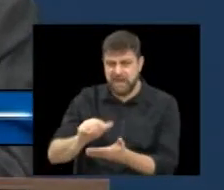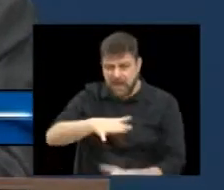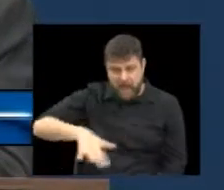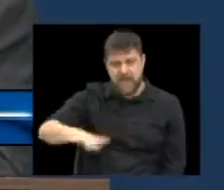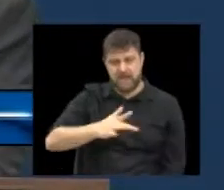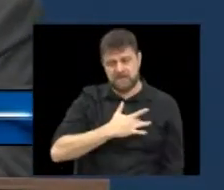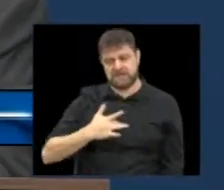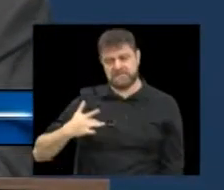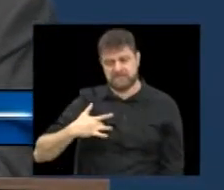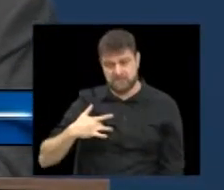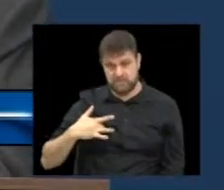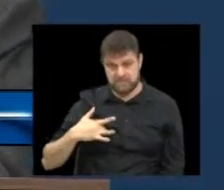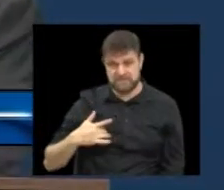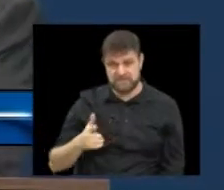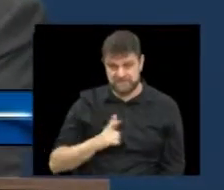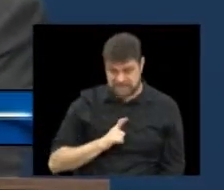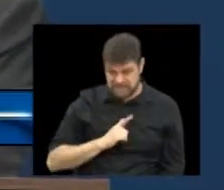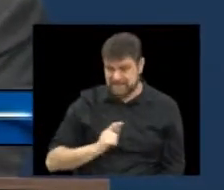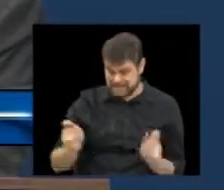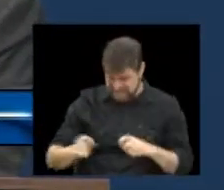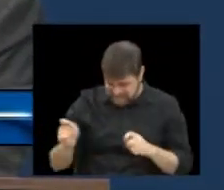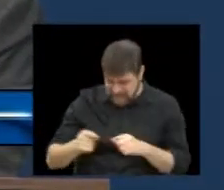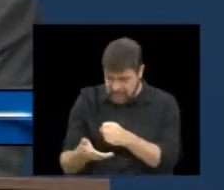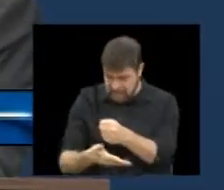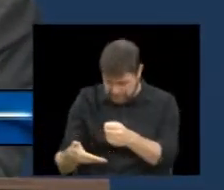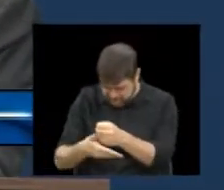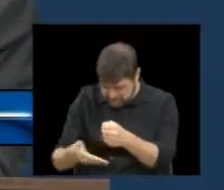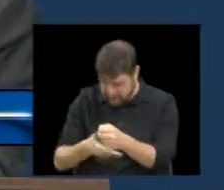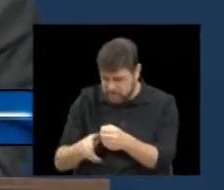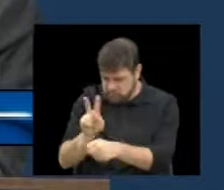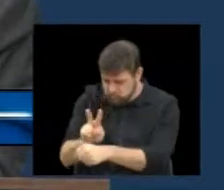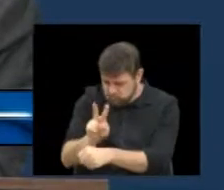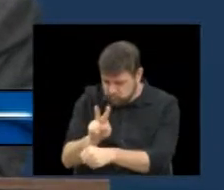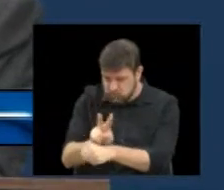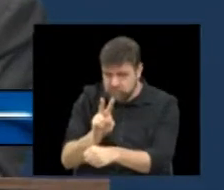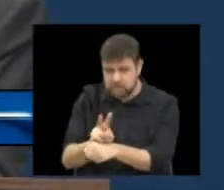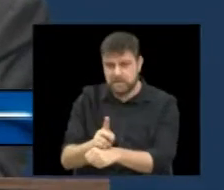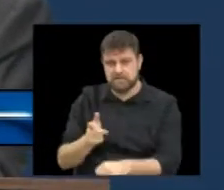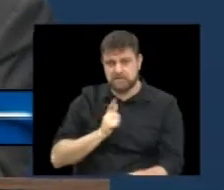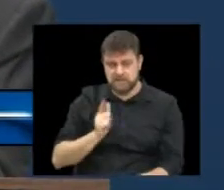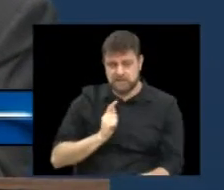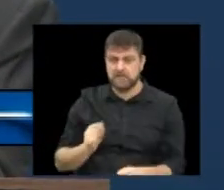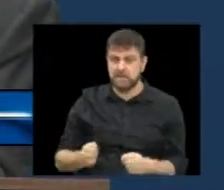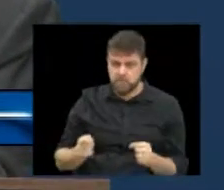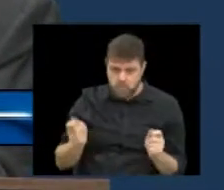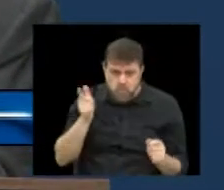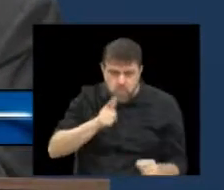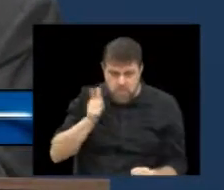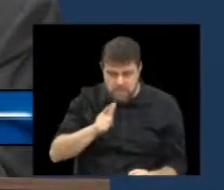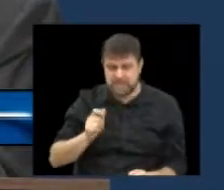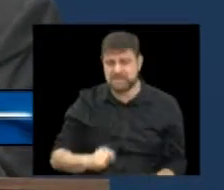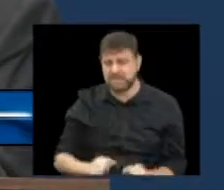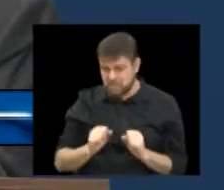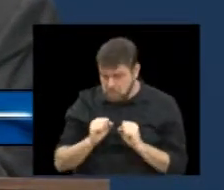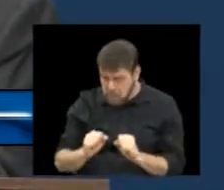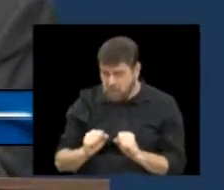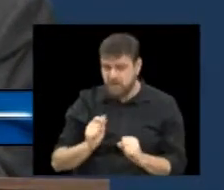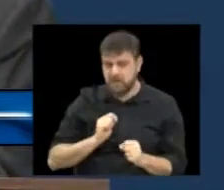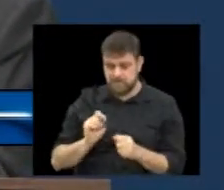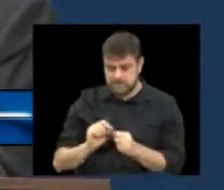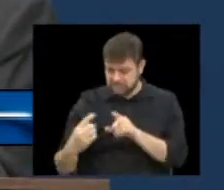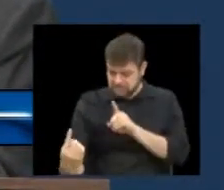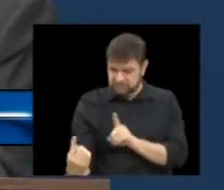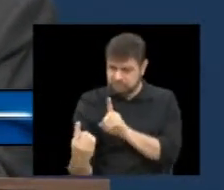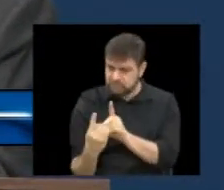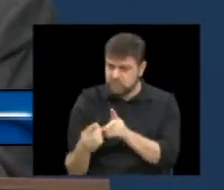nossa rede, se eles estivessem dando conta minimamente do que está sendo demandado deles, se eles estivessem permitindo um atendimento com dignidade